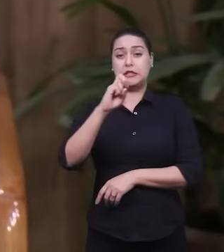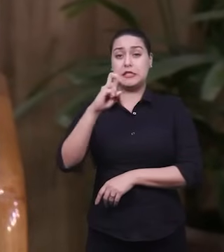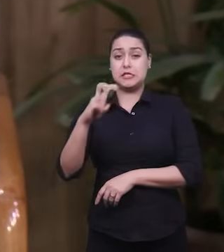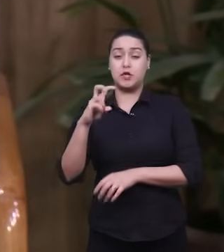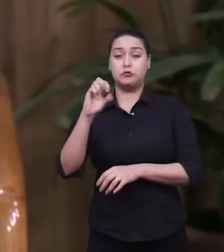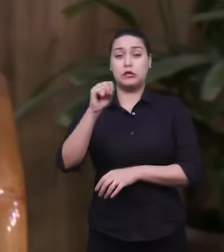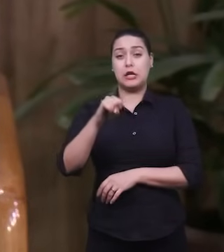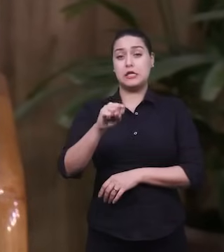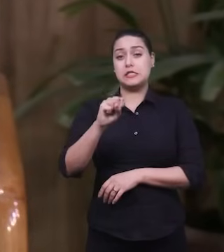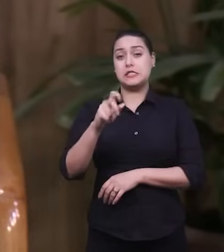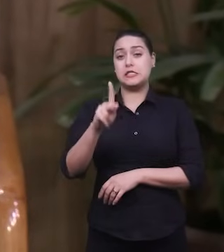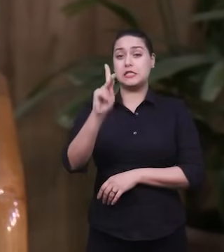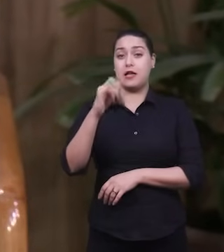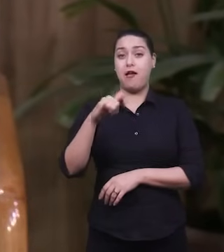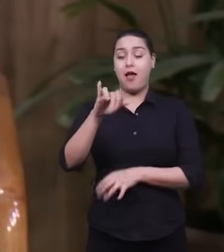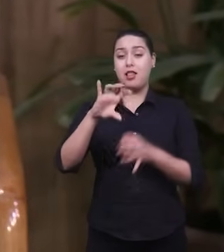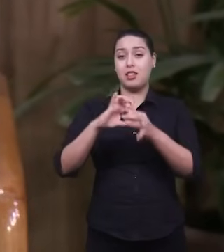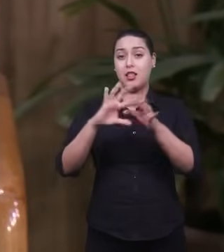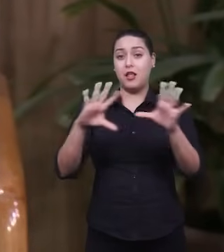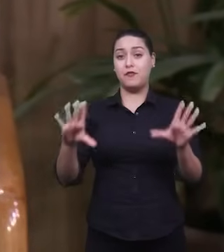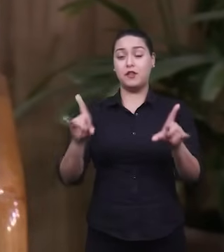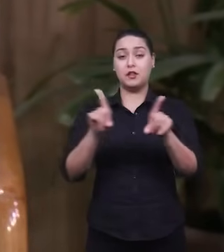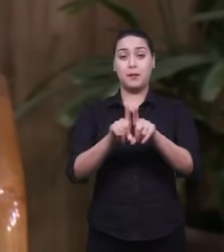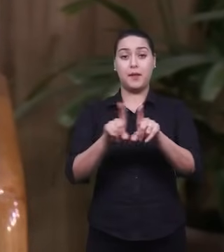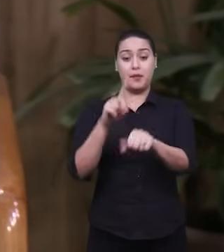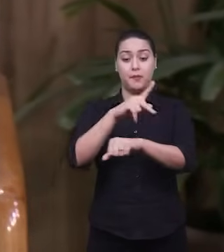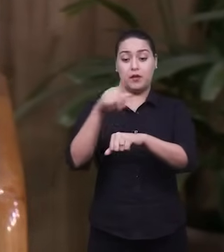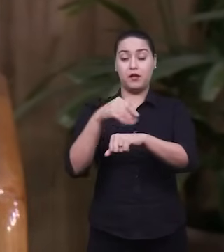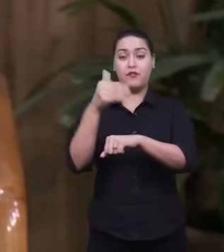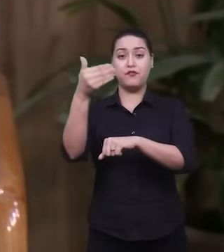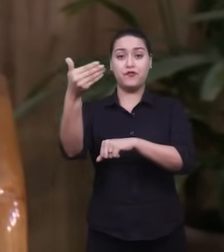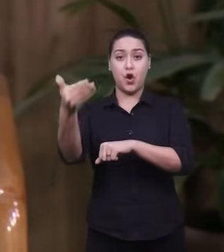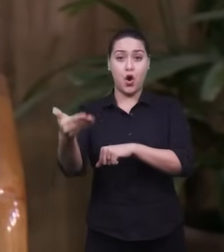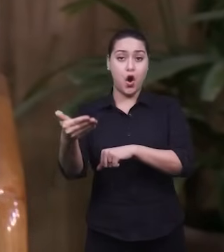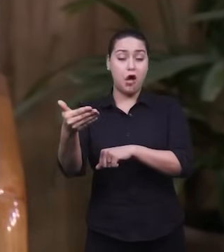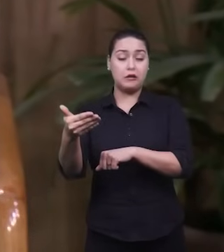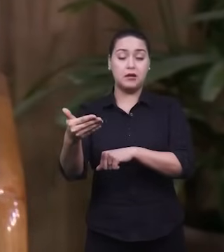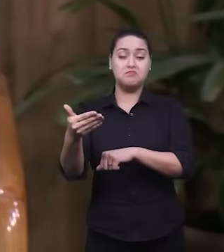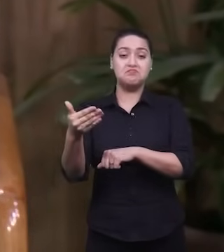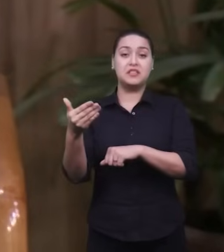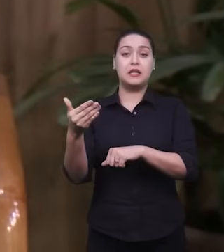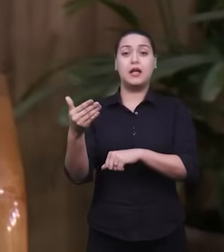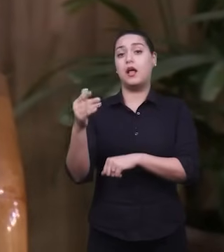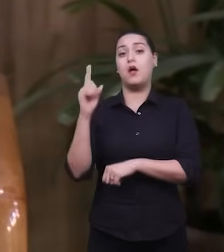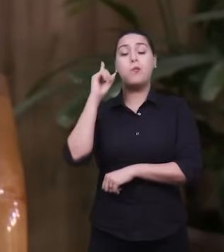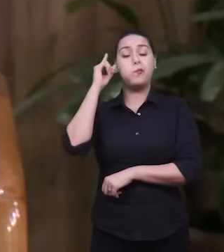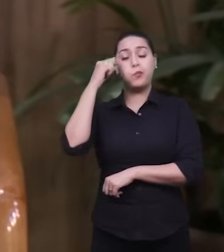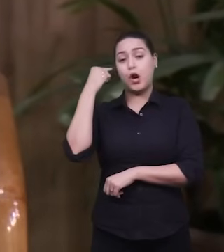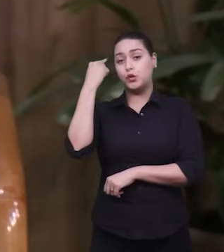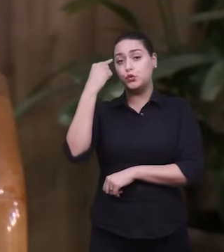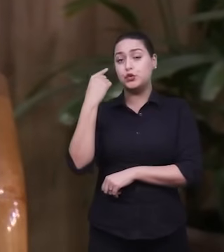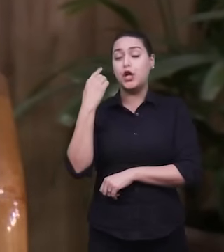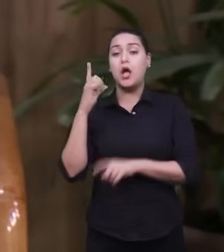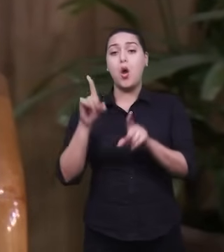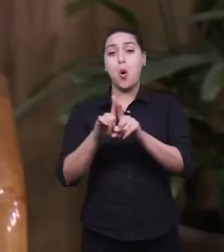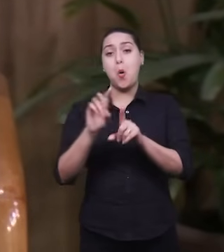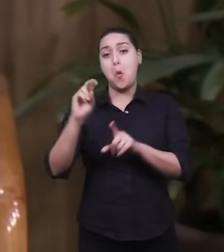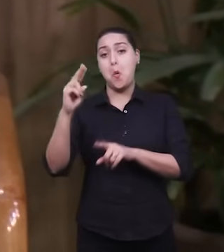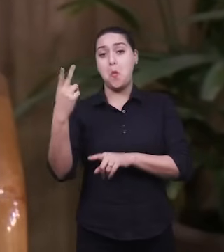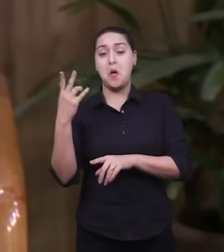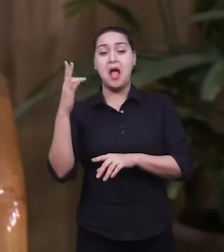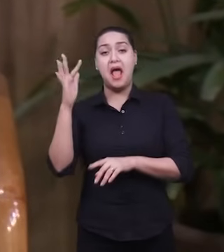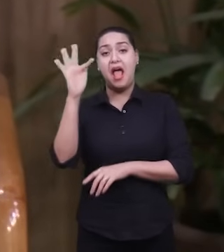Você pode estar nos assistindo fora do Brasil, nos Estados Unidos, está nos ouvindo pela FM. Nós temos FMs que retransmitem o nosso